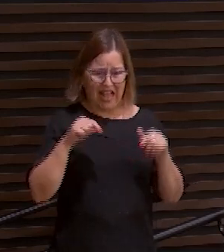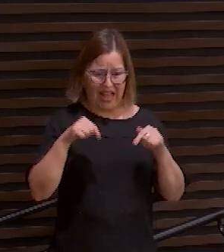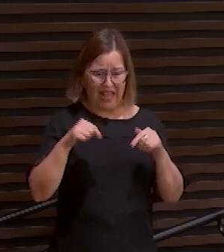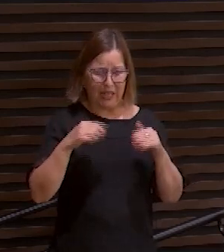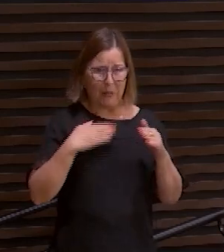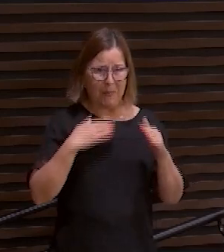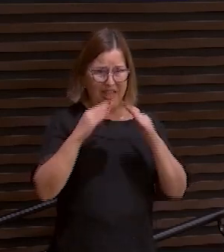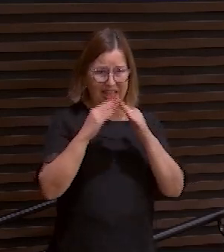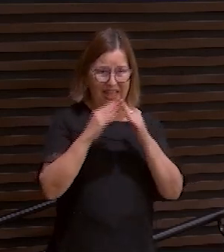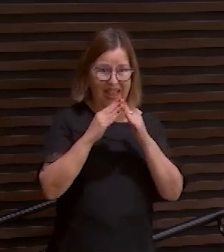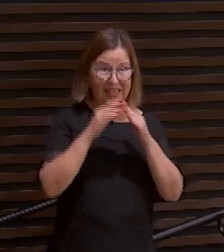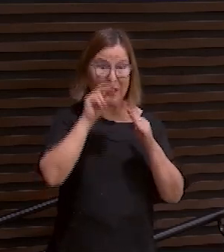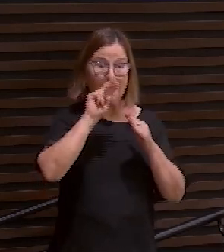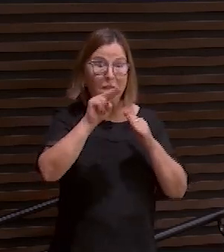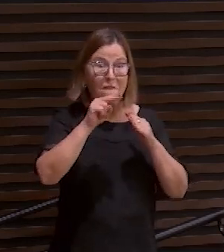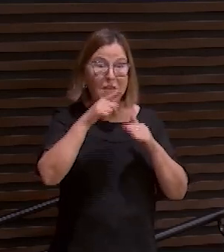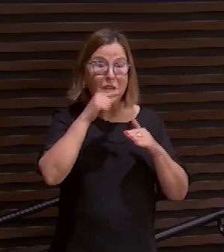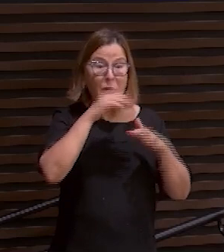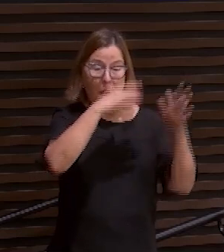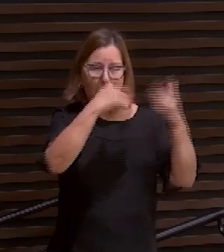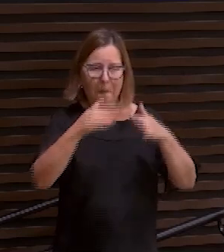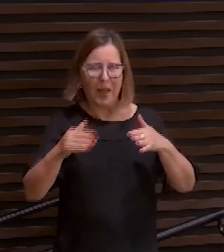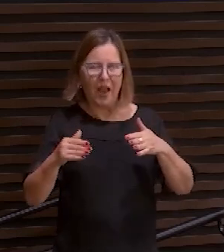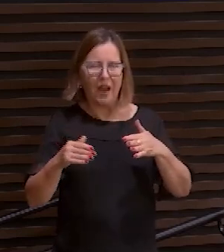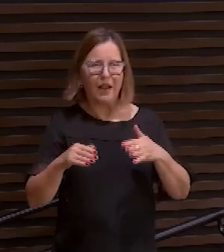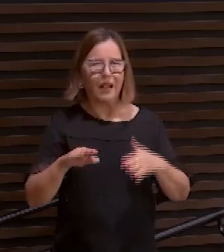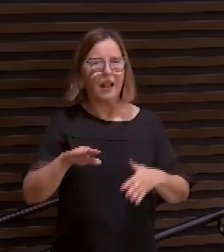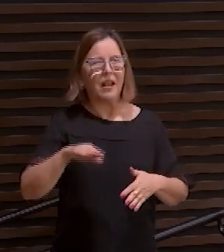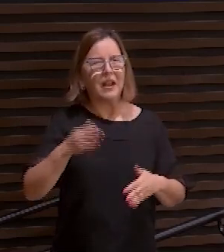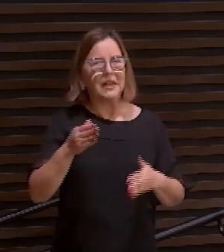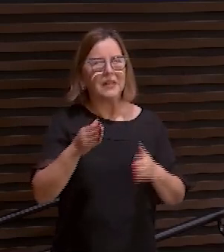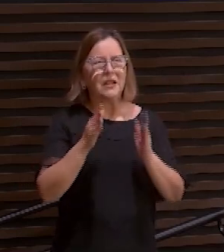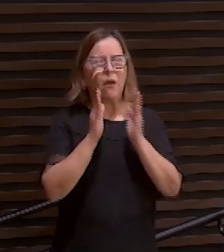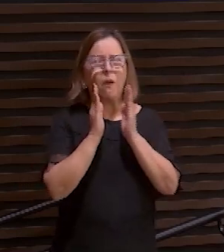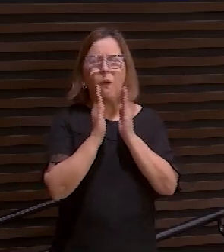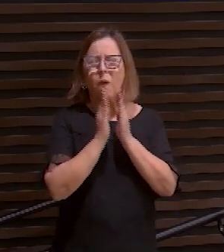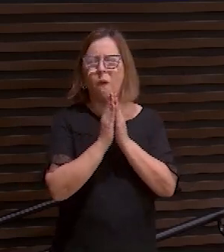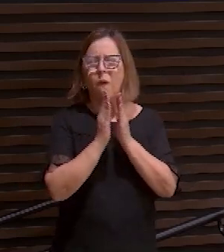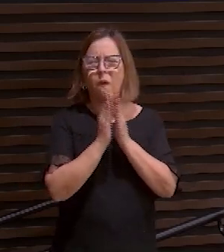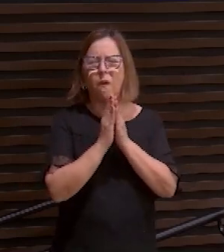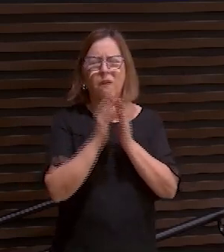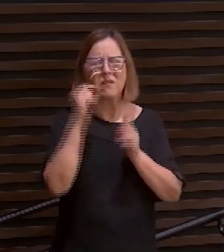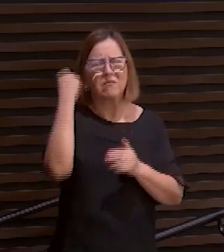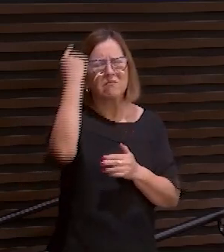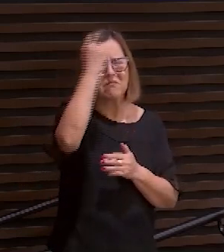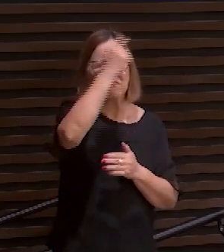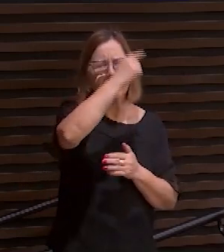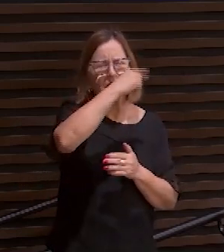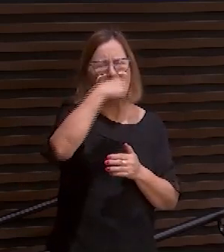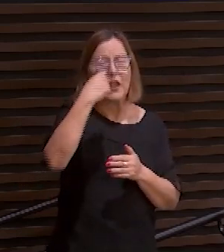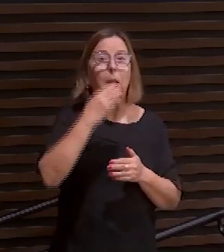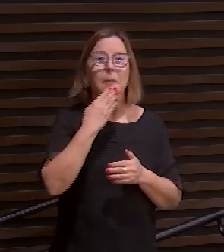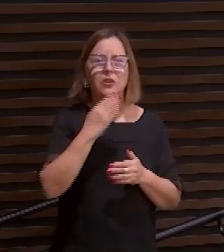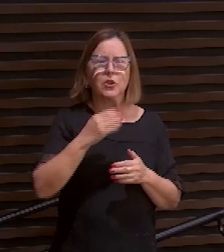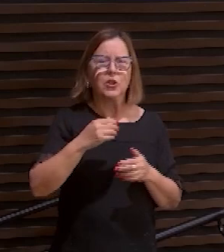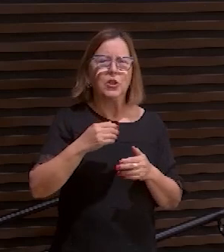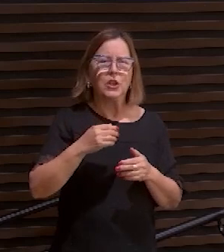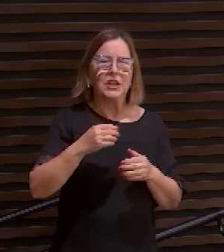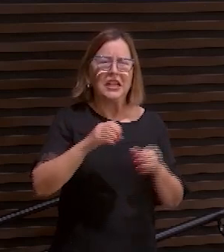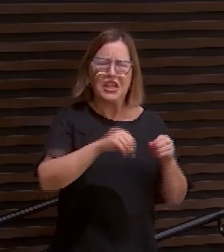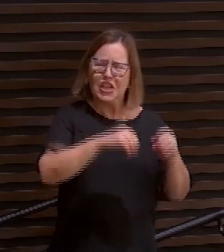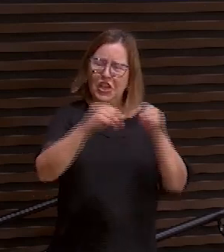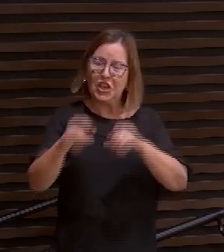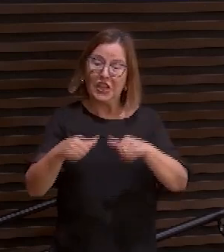vou aqui orar. Então ela se dedicou a uma hora de oração lá e pediu, tira